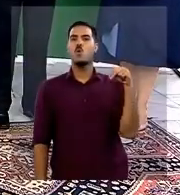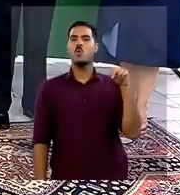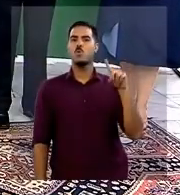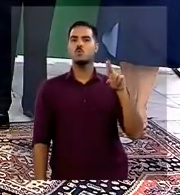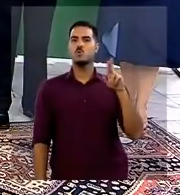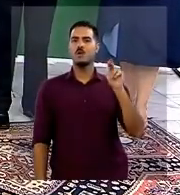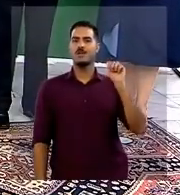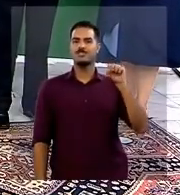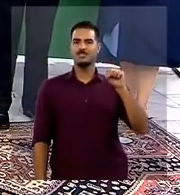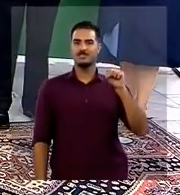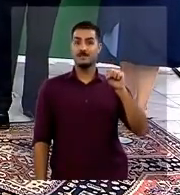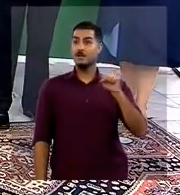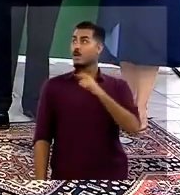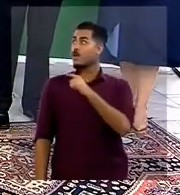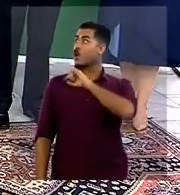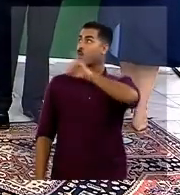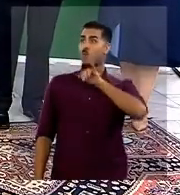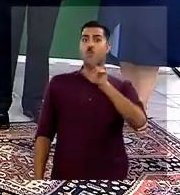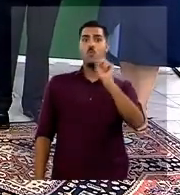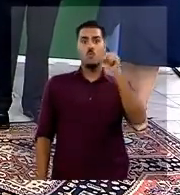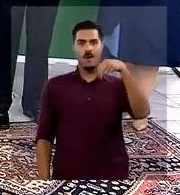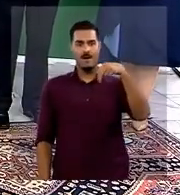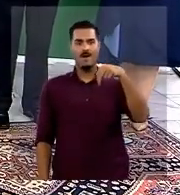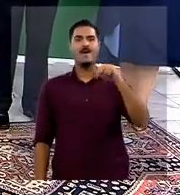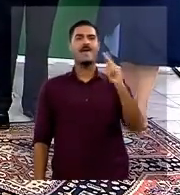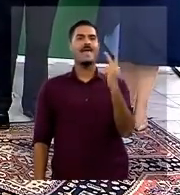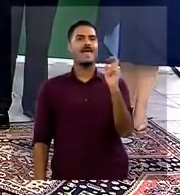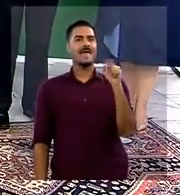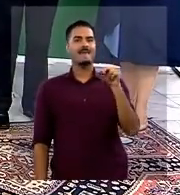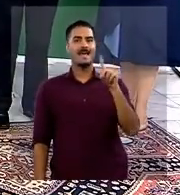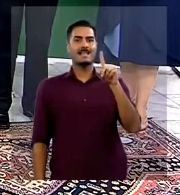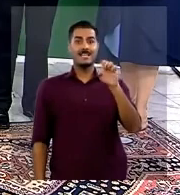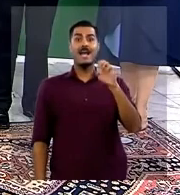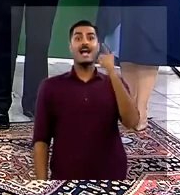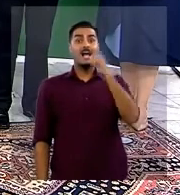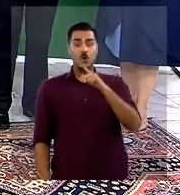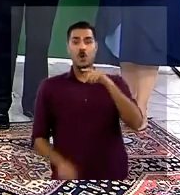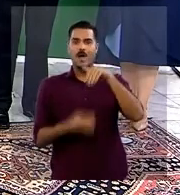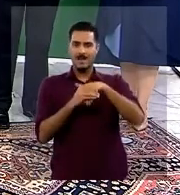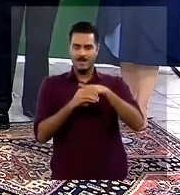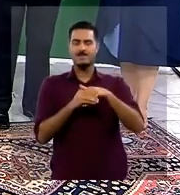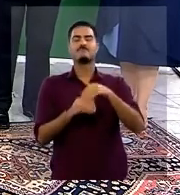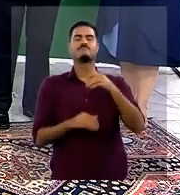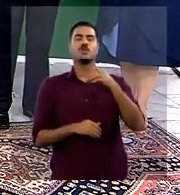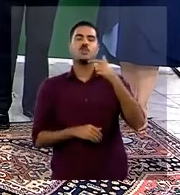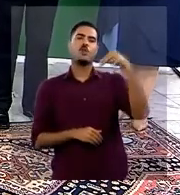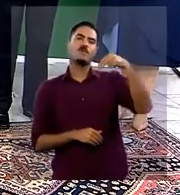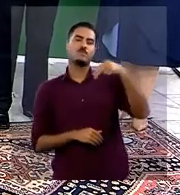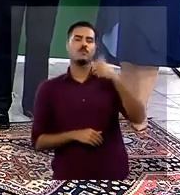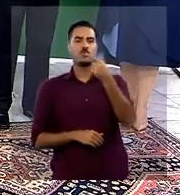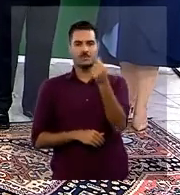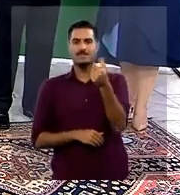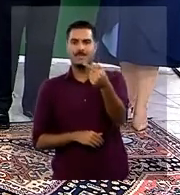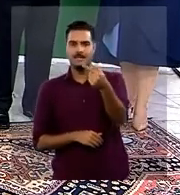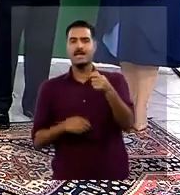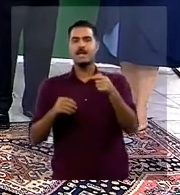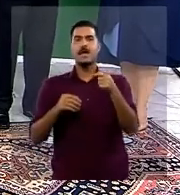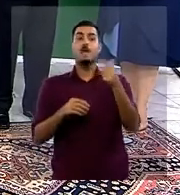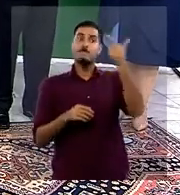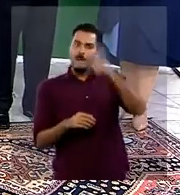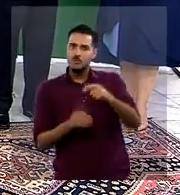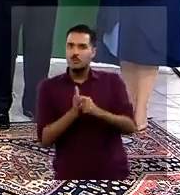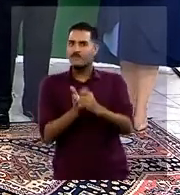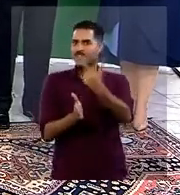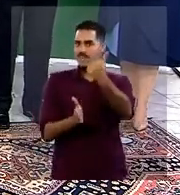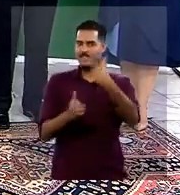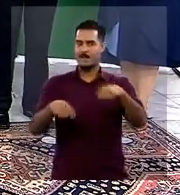Juan Orlando Hernández, reeleito em novembro de 2017 para um mandato de 4 anos. Honduras tem